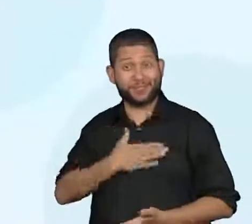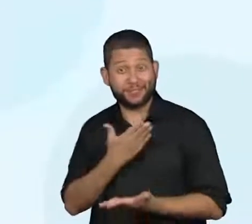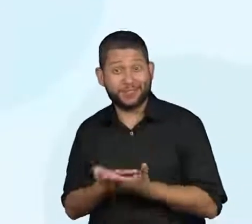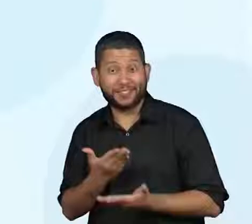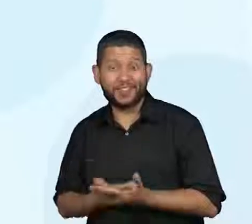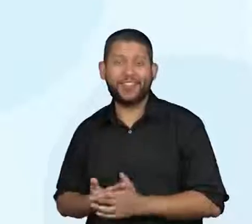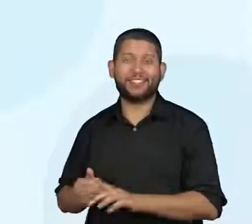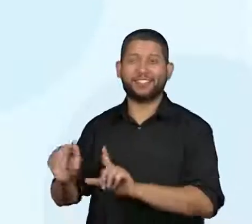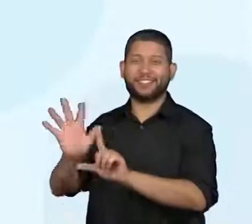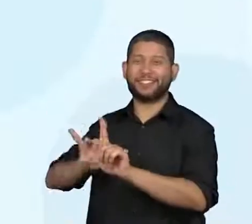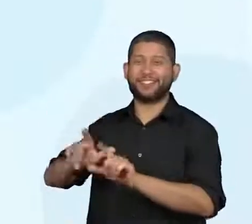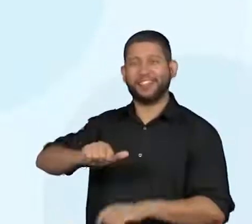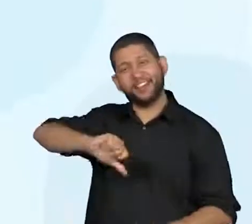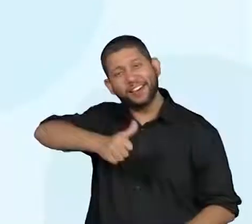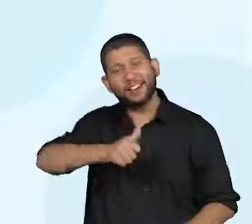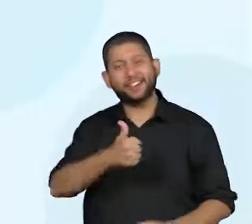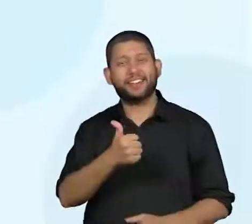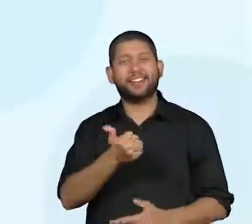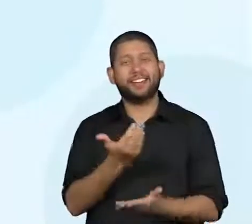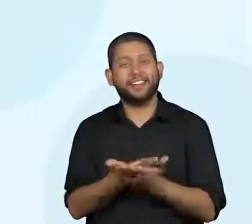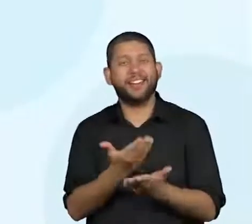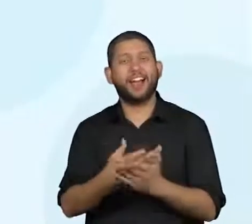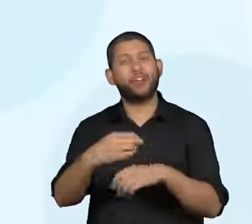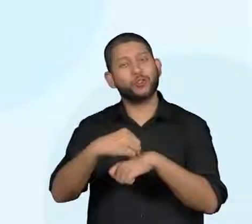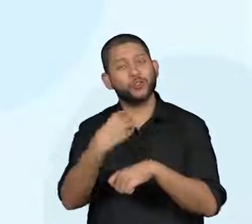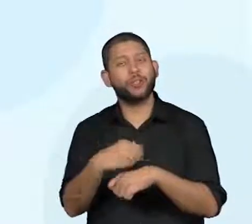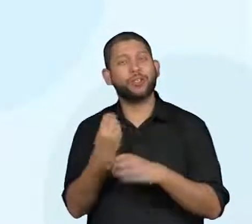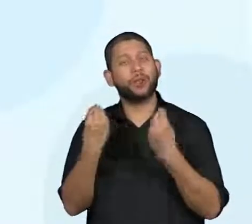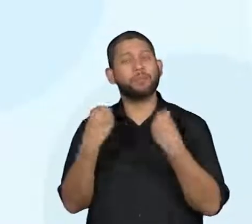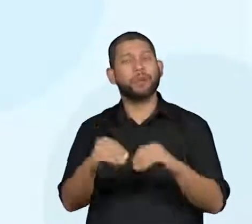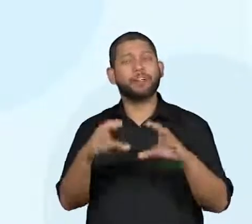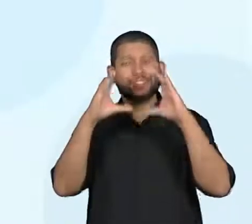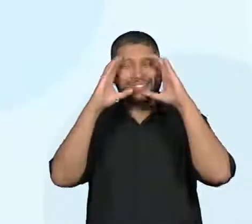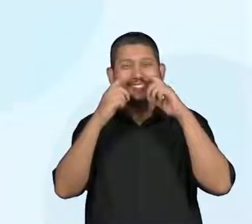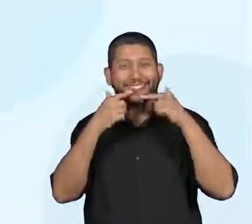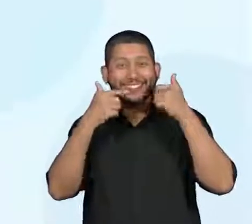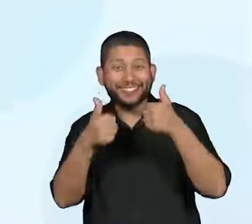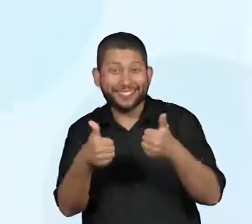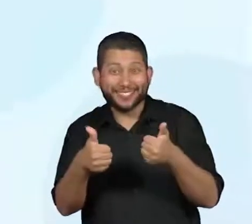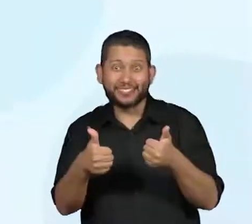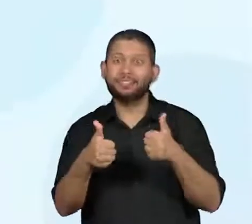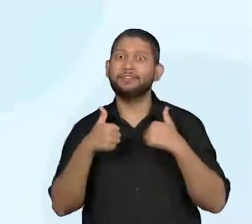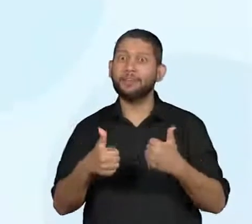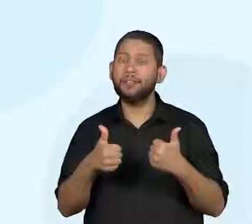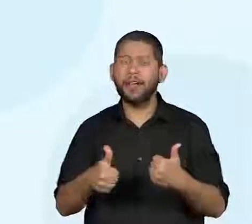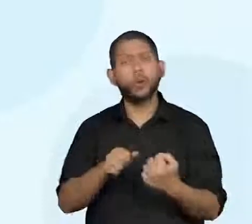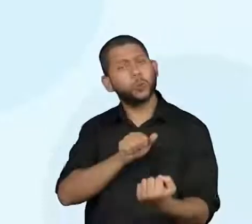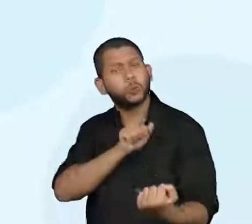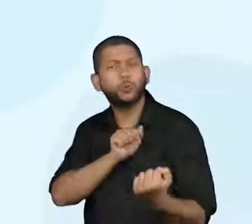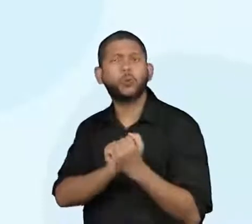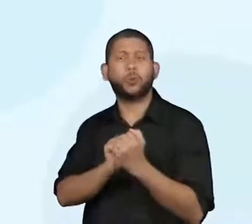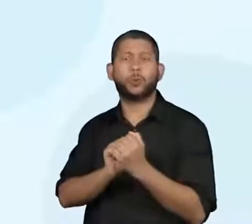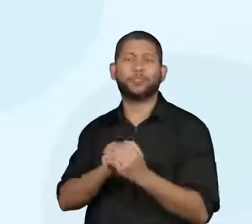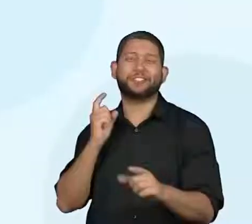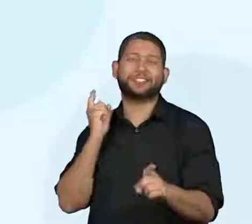Então, não esqueça de avaliar esta aula positivamente. Conto com vocês sempre.